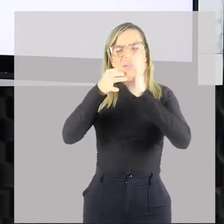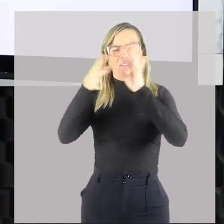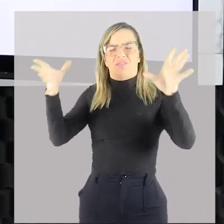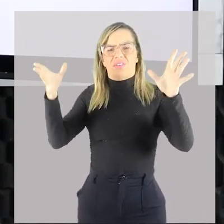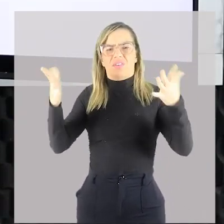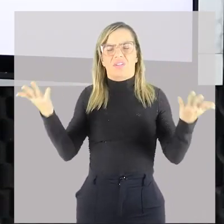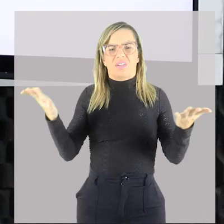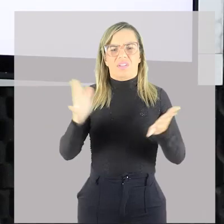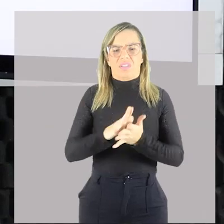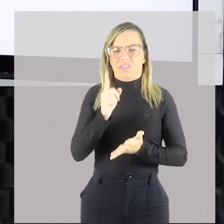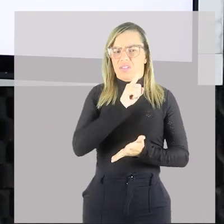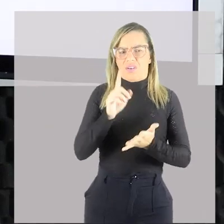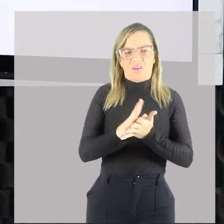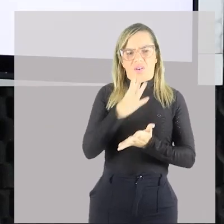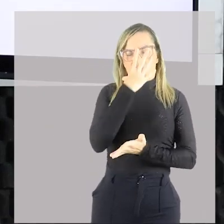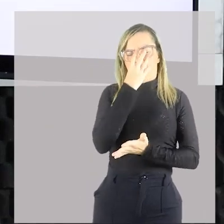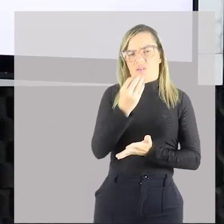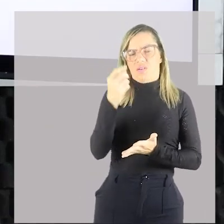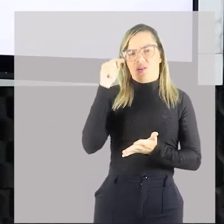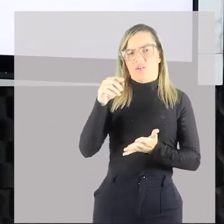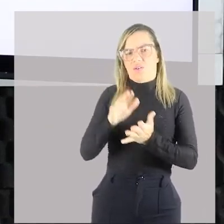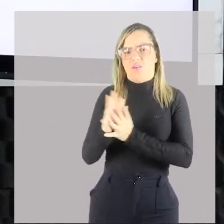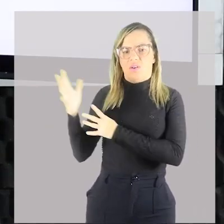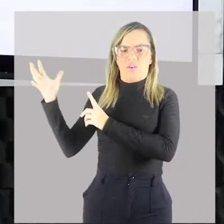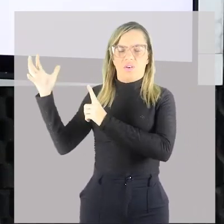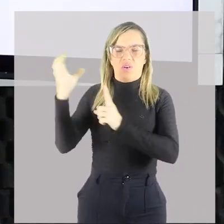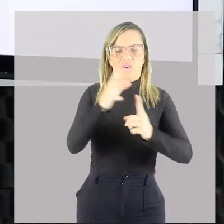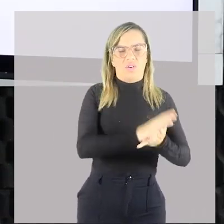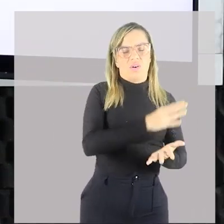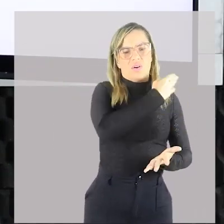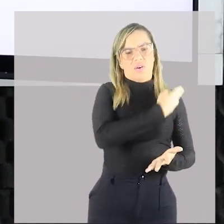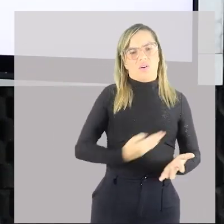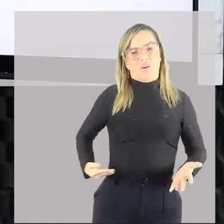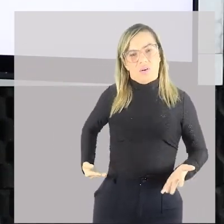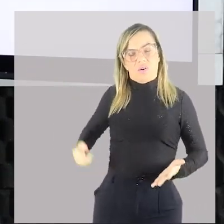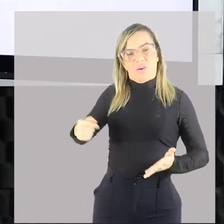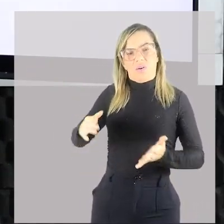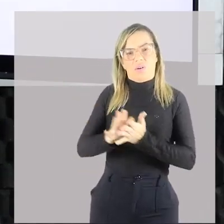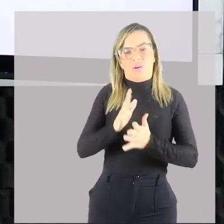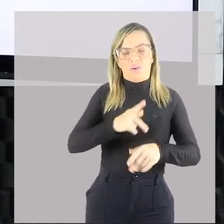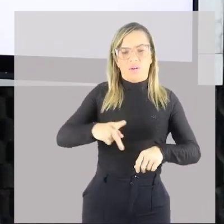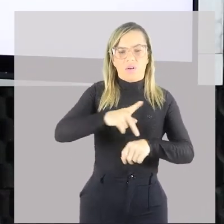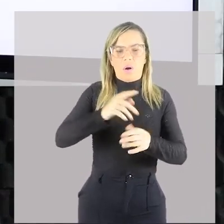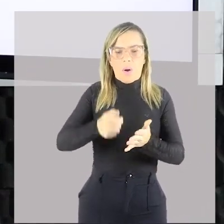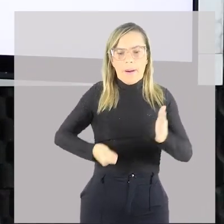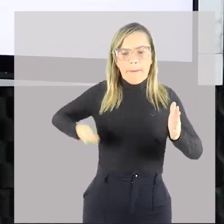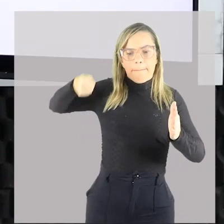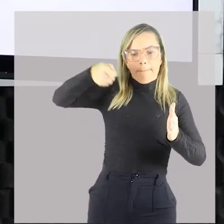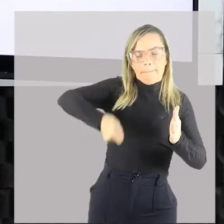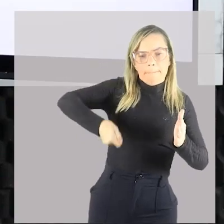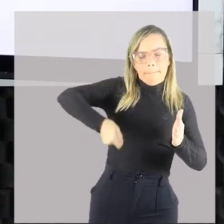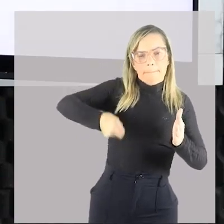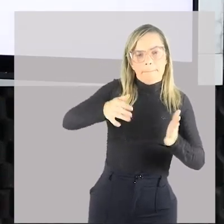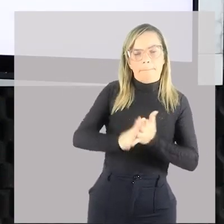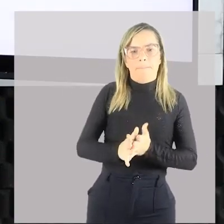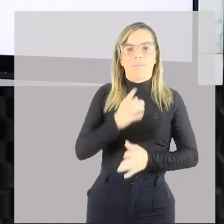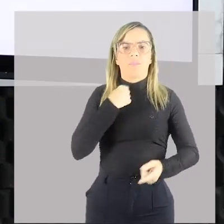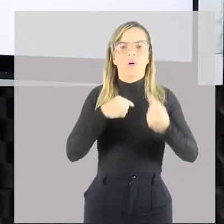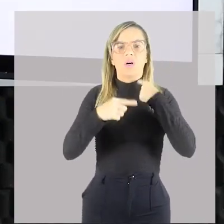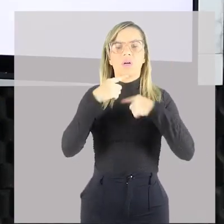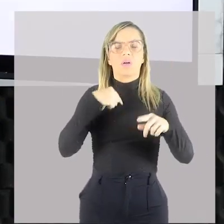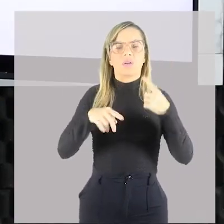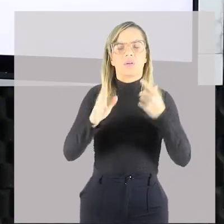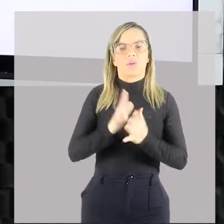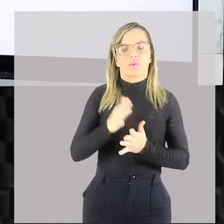a lei em Hobbes é fruto do governante, é fruto do Estado, lembra? E é uma imposição, é da vontade do governante,